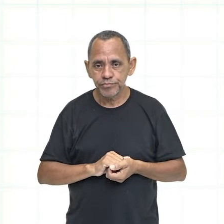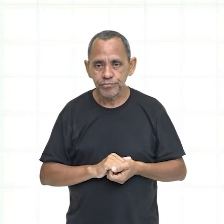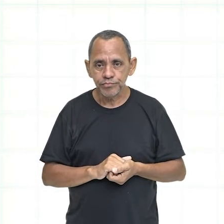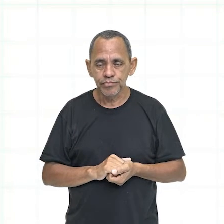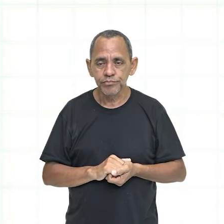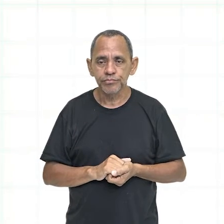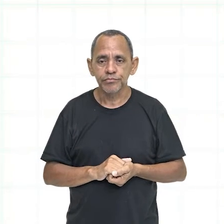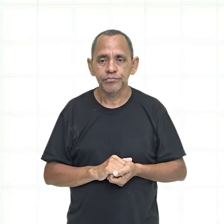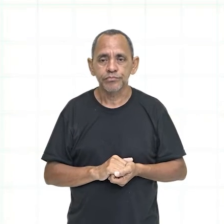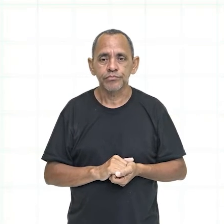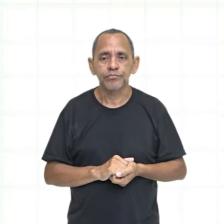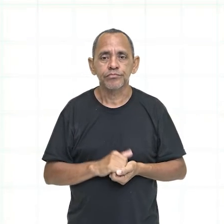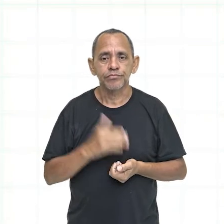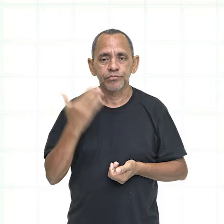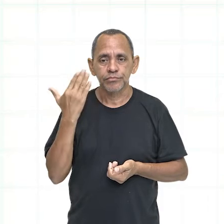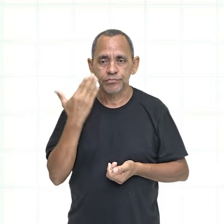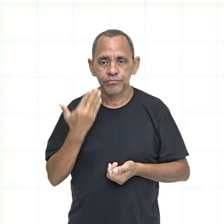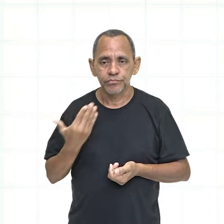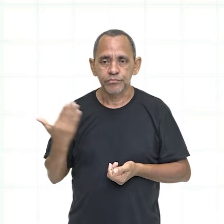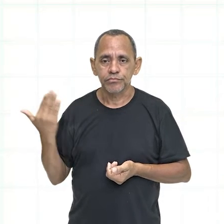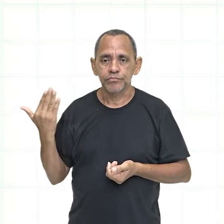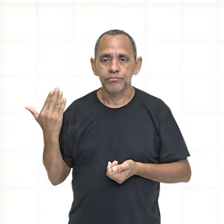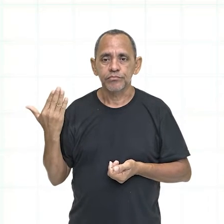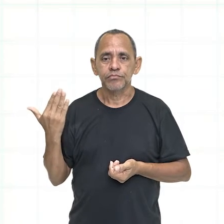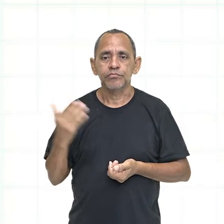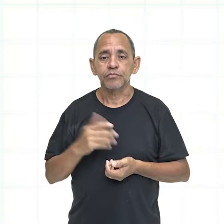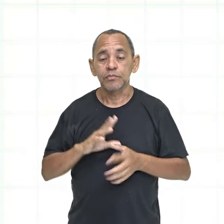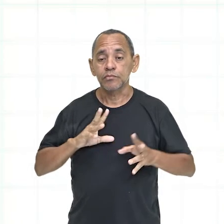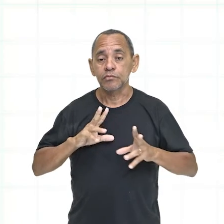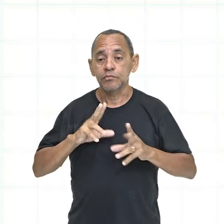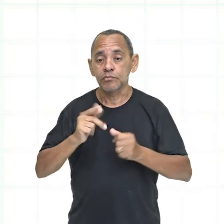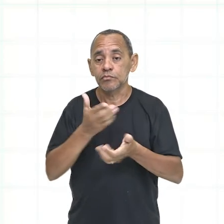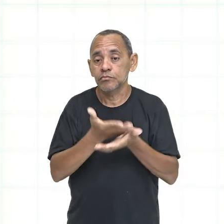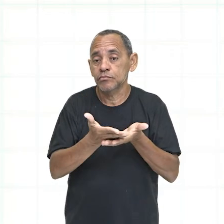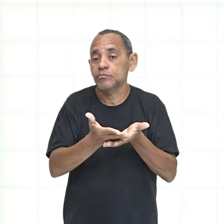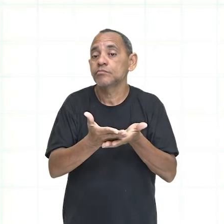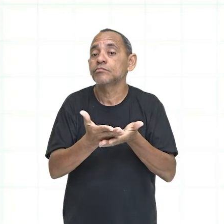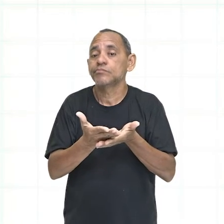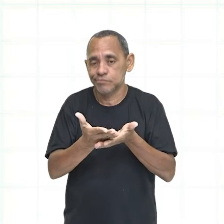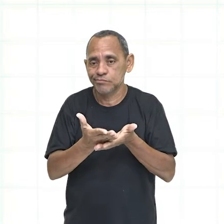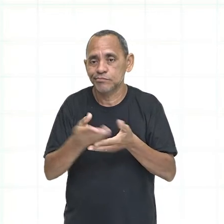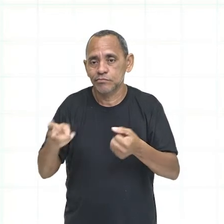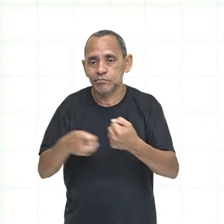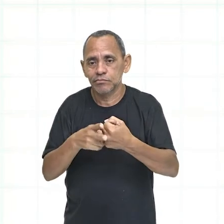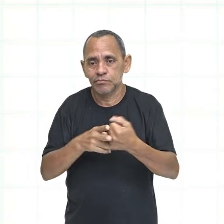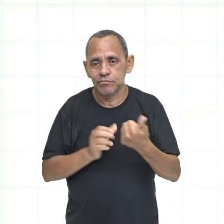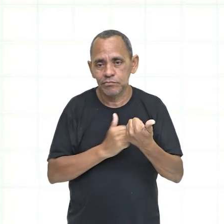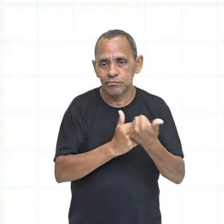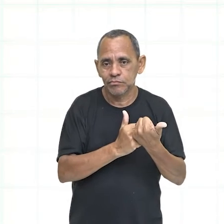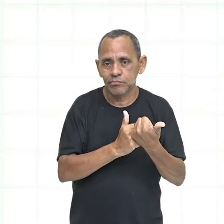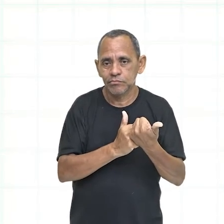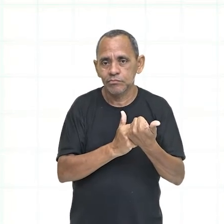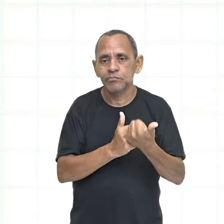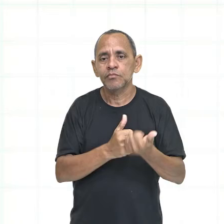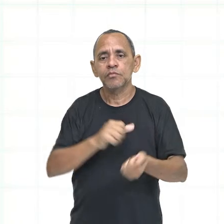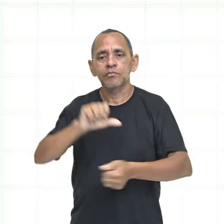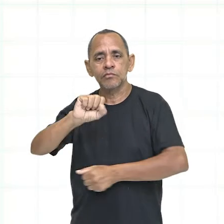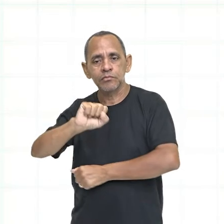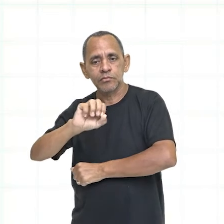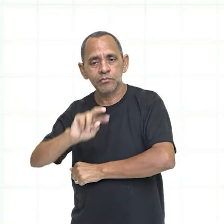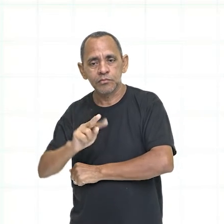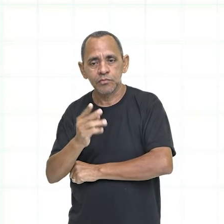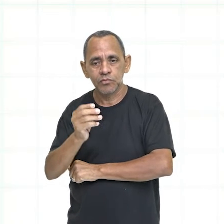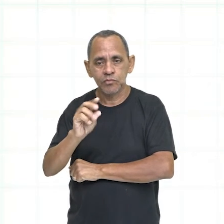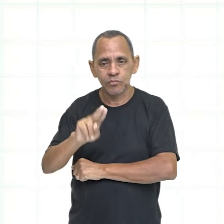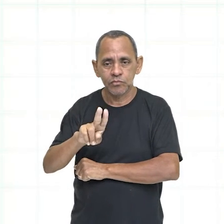Então, nós temos aqui esses exemplos, todos eles iniciando com o verbo auxiliar. Então, primeiro, should I trust